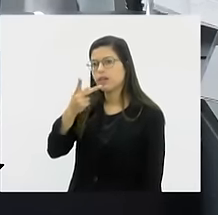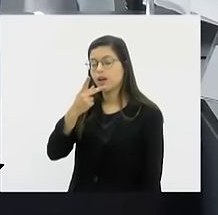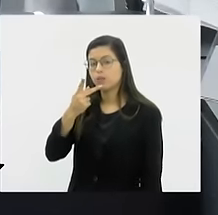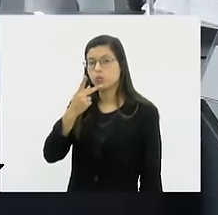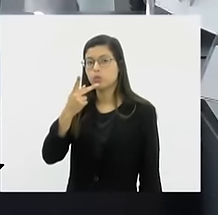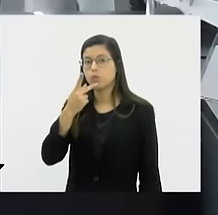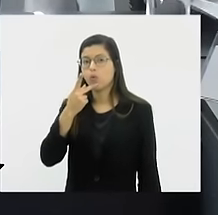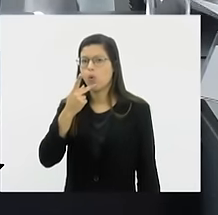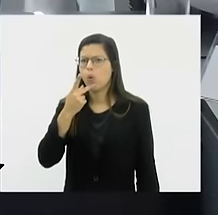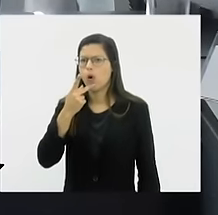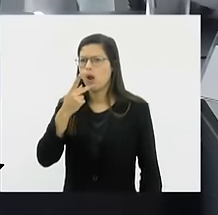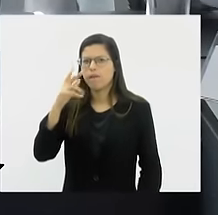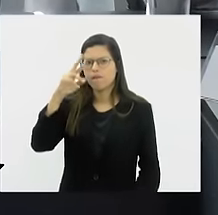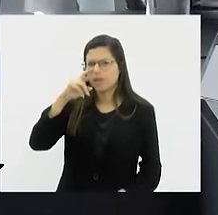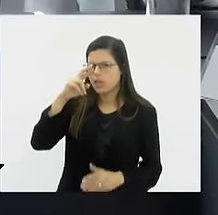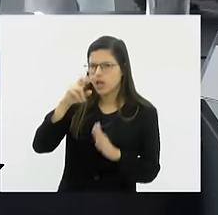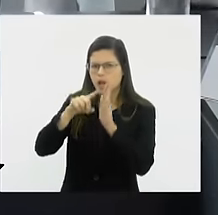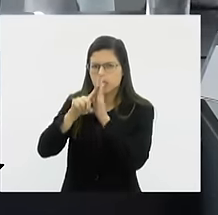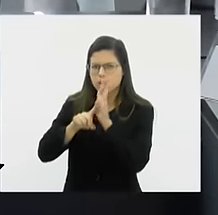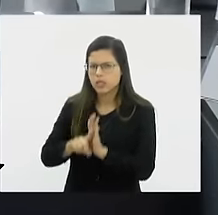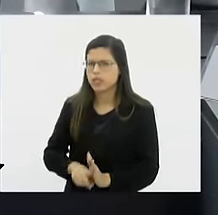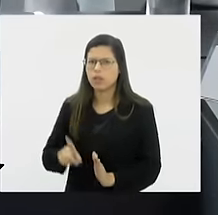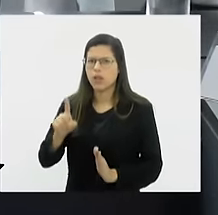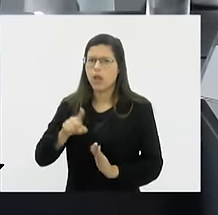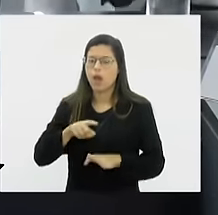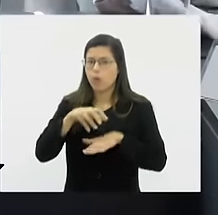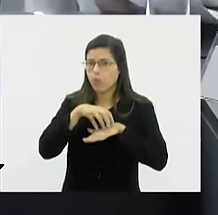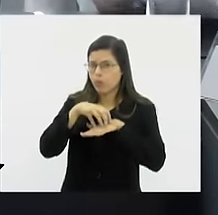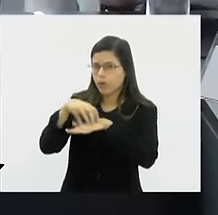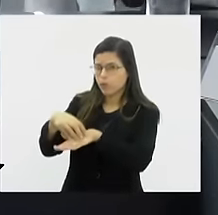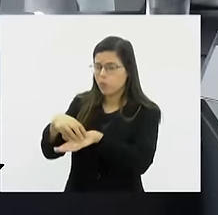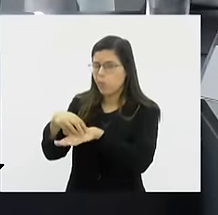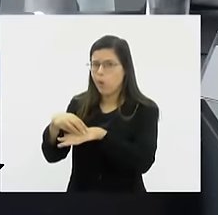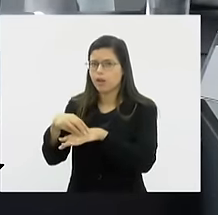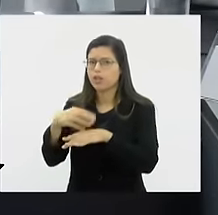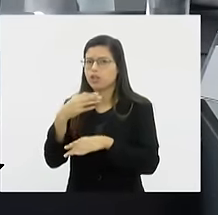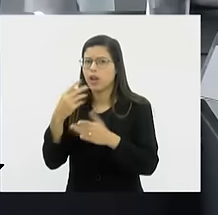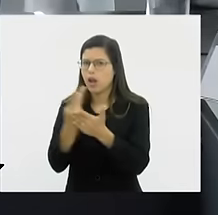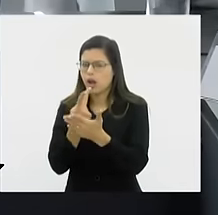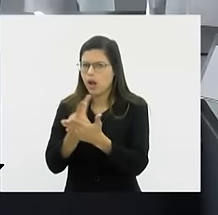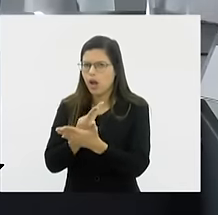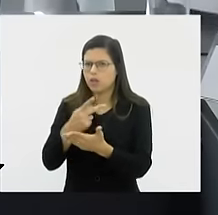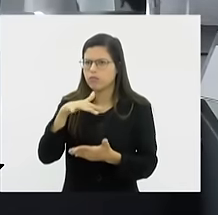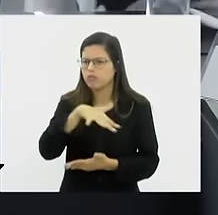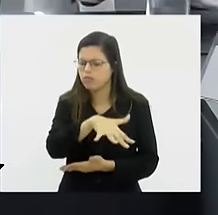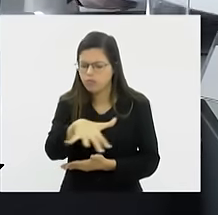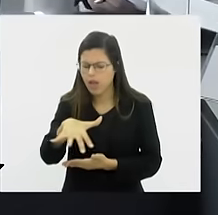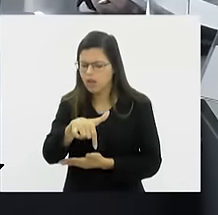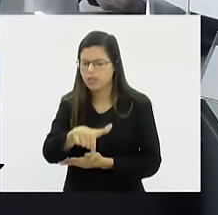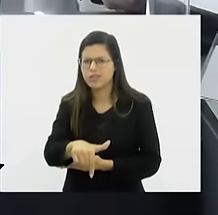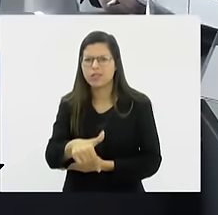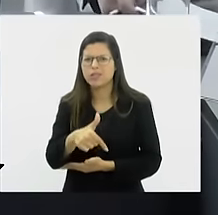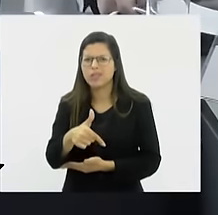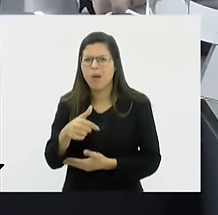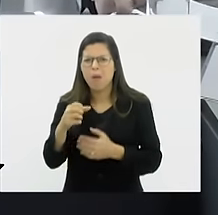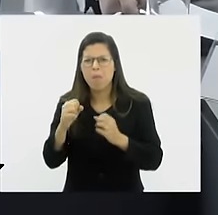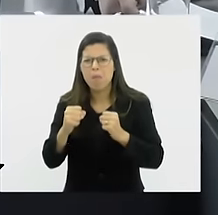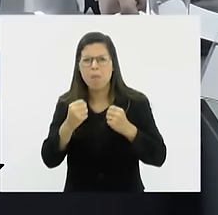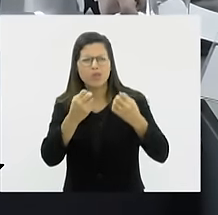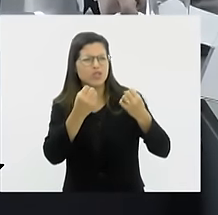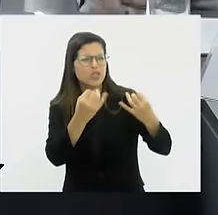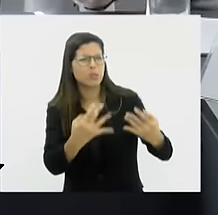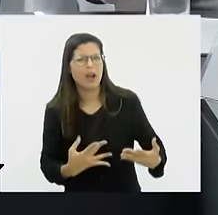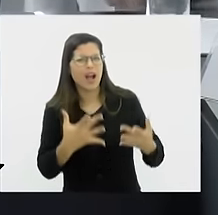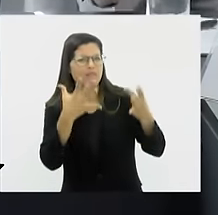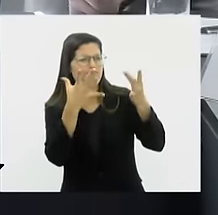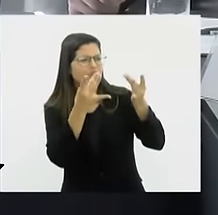que não fiscaliza o transporte ilegal numa determinada região. O senhor pode nos explicar mais